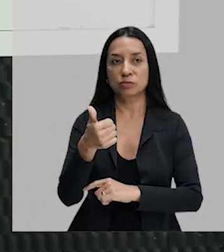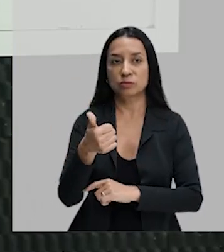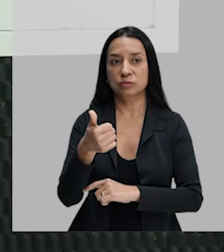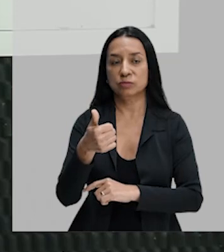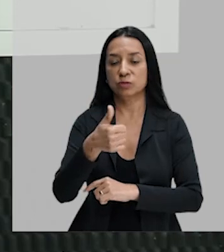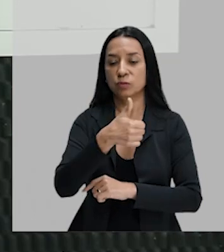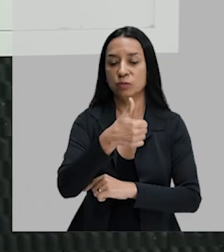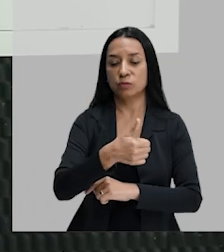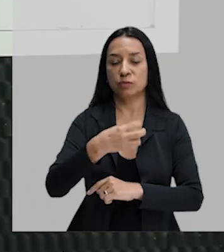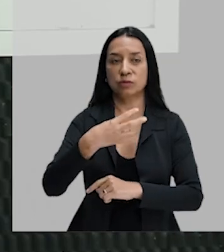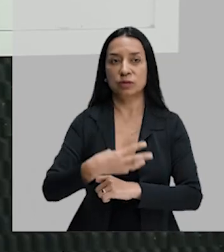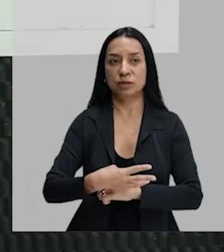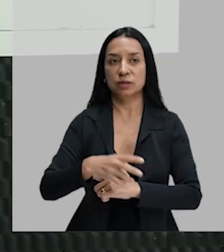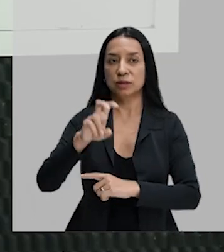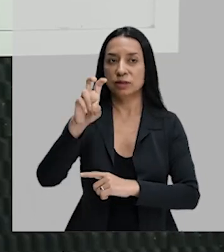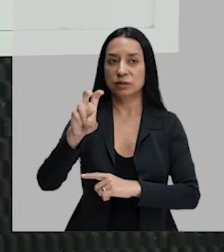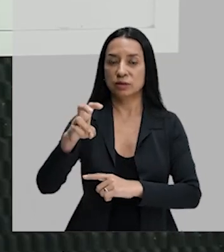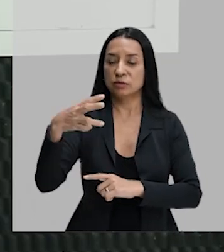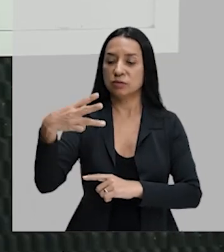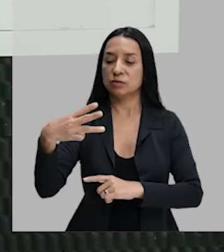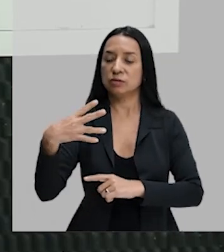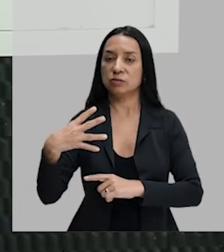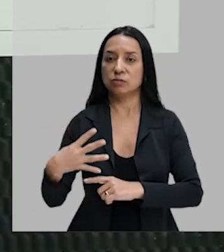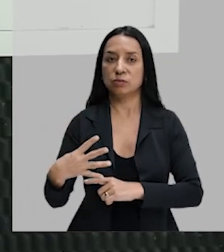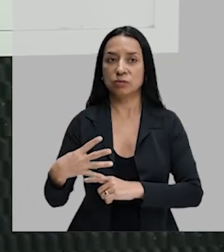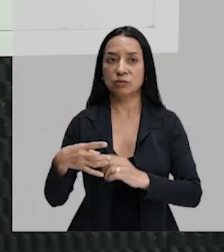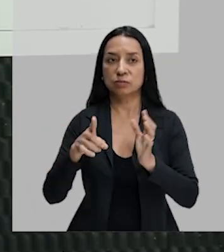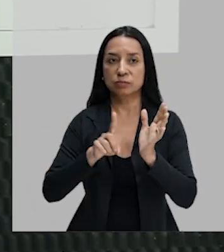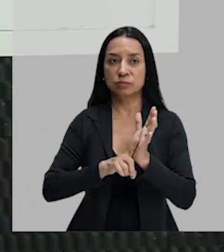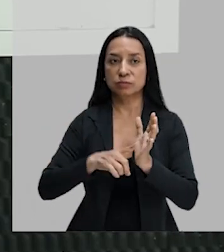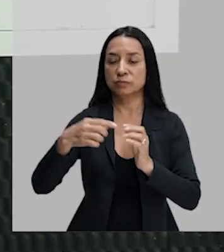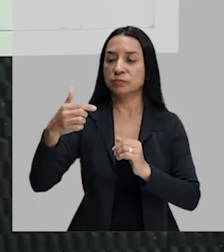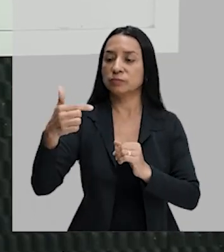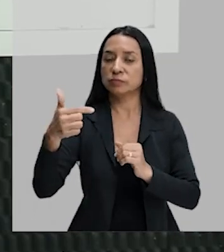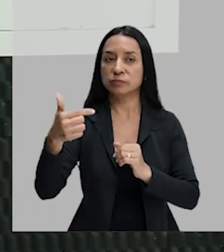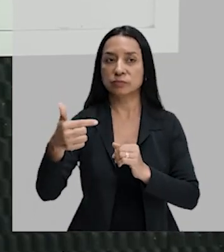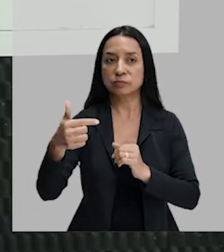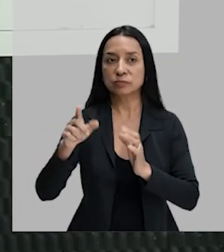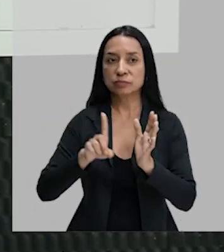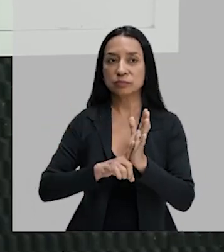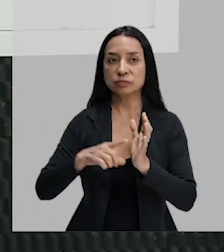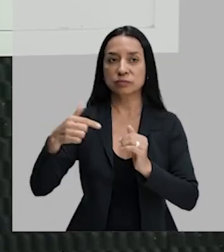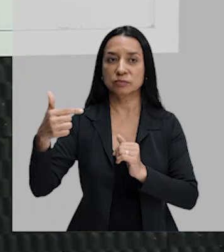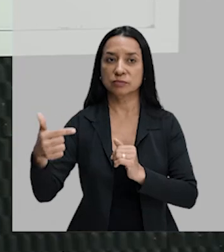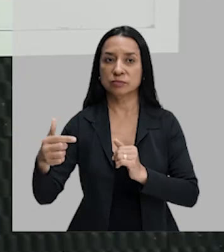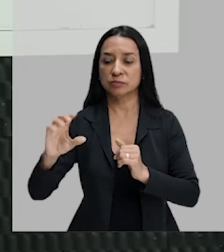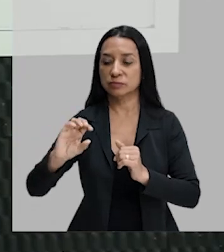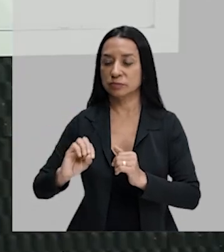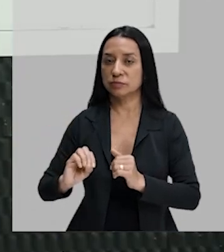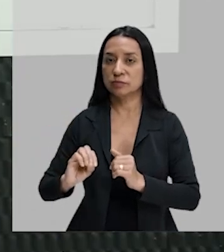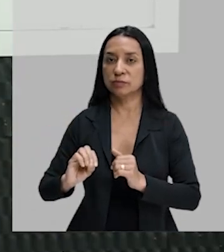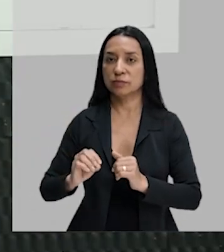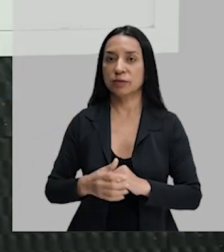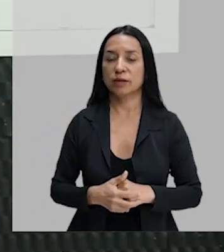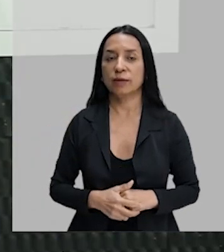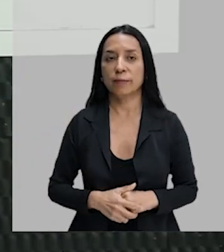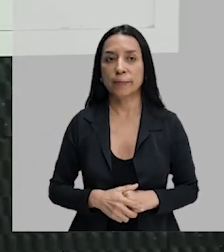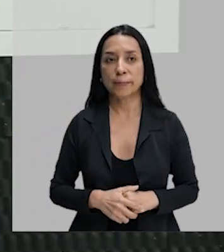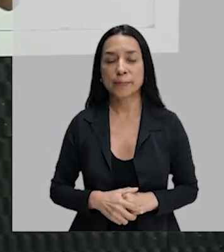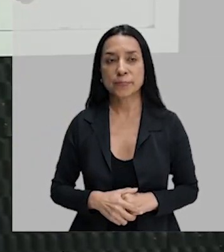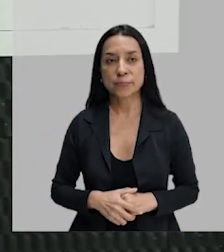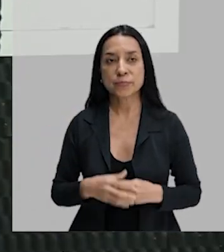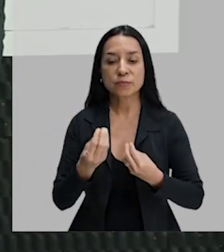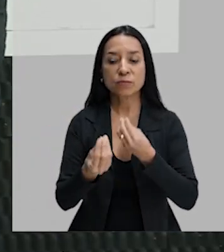e quatro menos dois menos dois zero tá